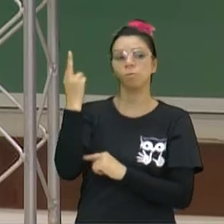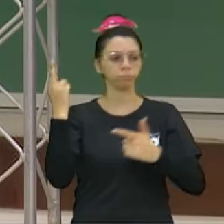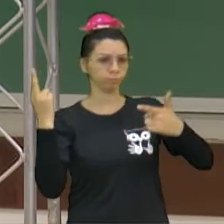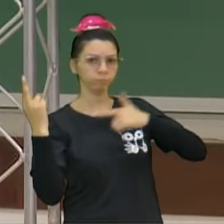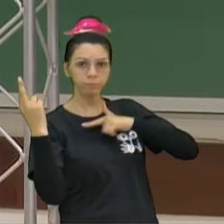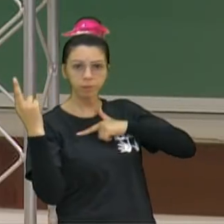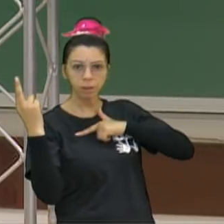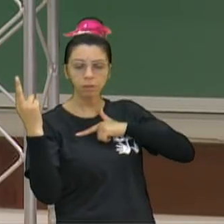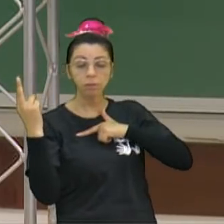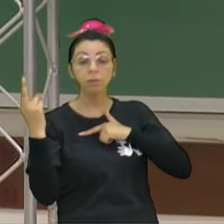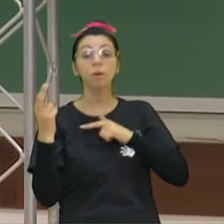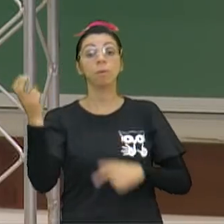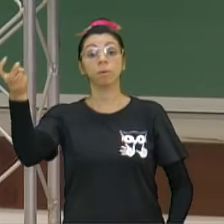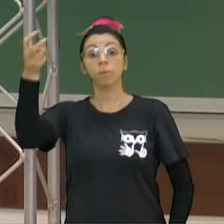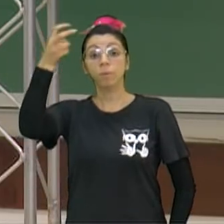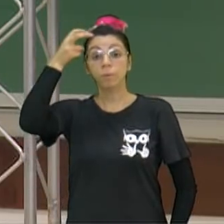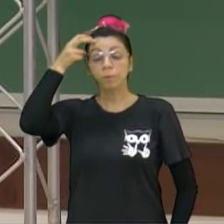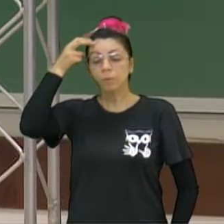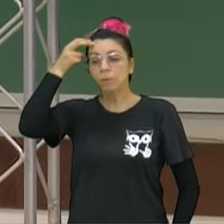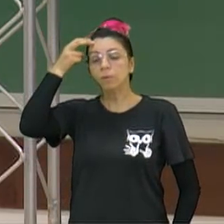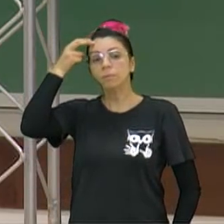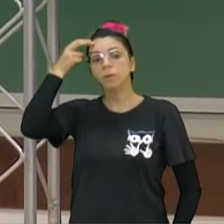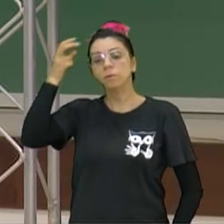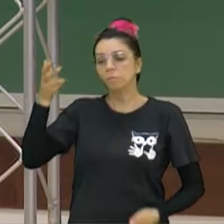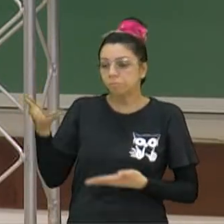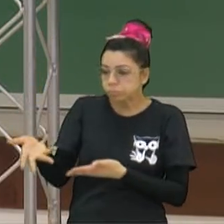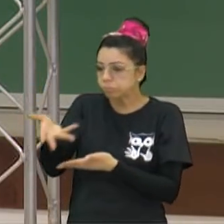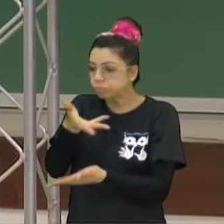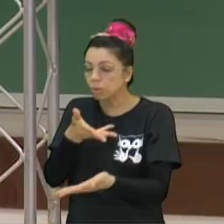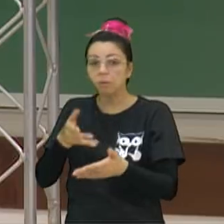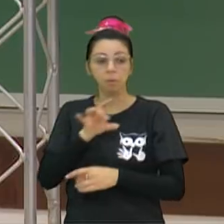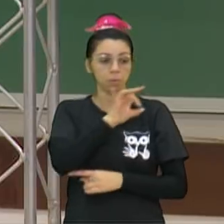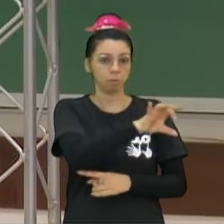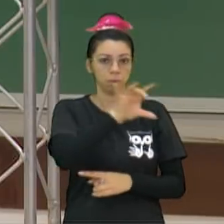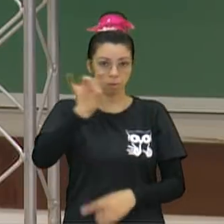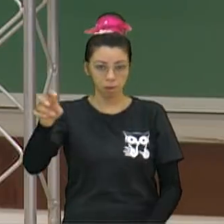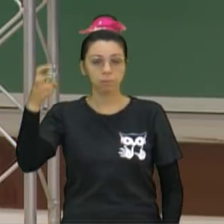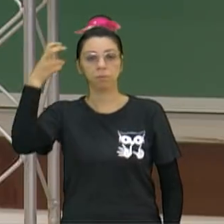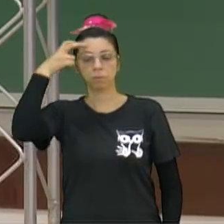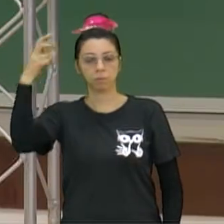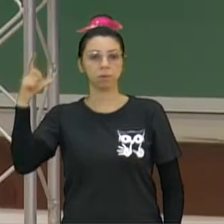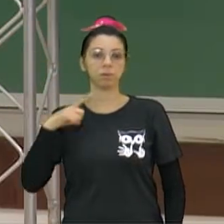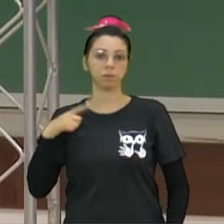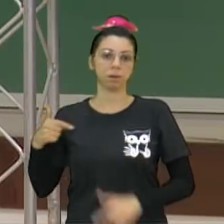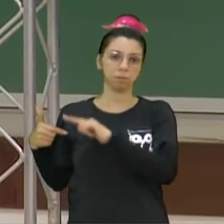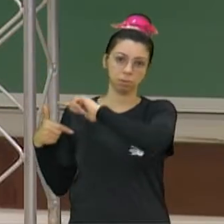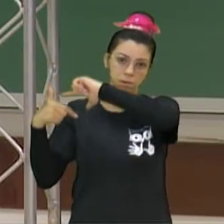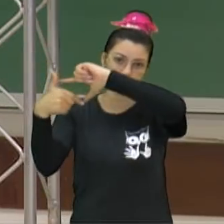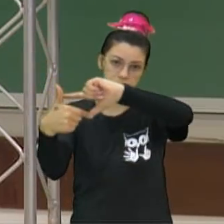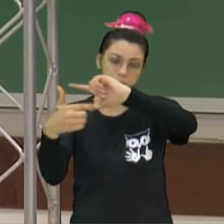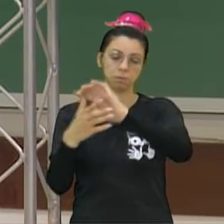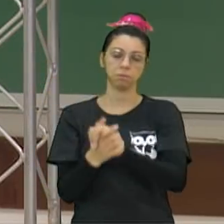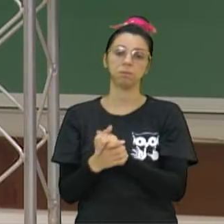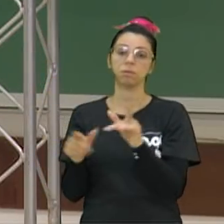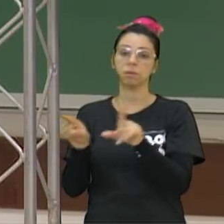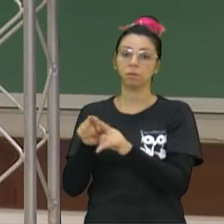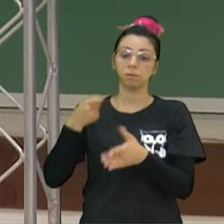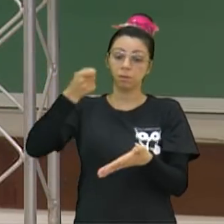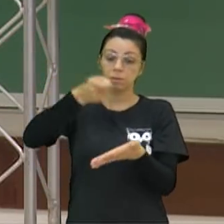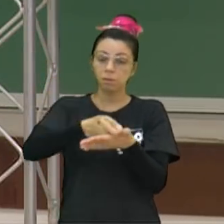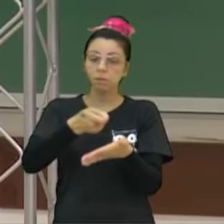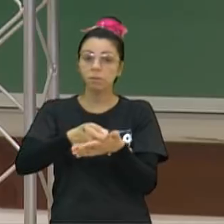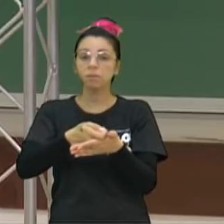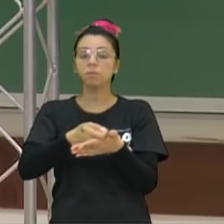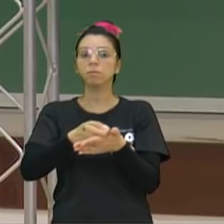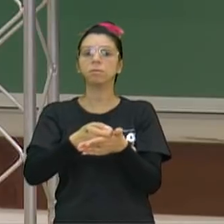belo, são culturalmente orientados, né? Cada cultura tem um padrão. E também elas seguem ali a